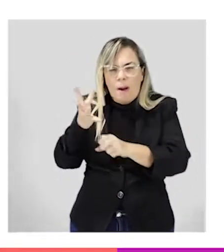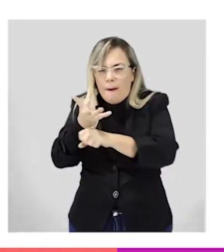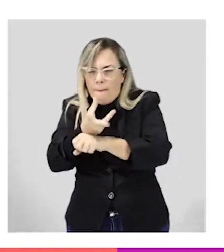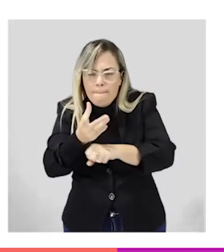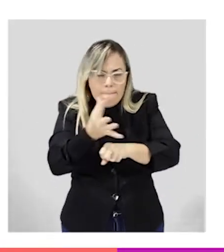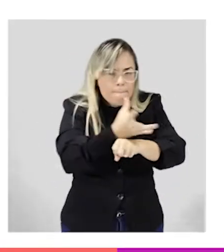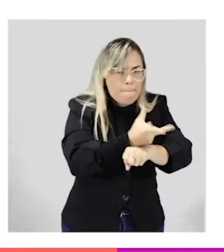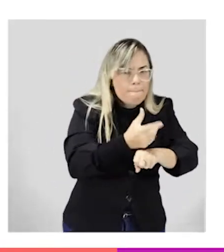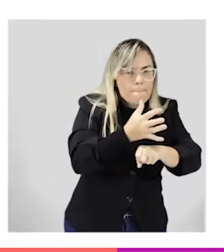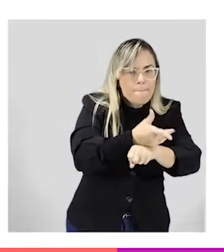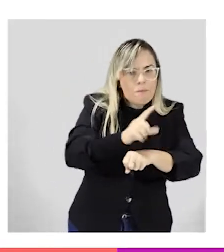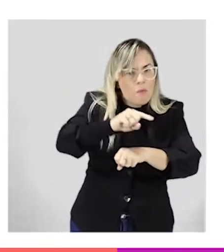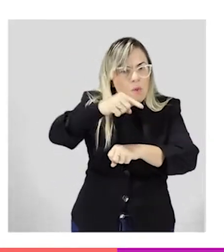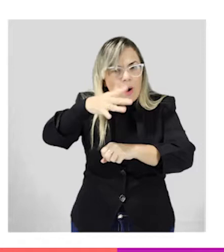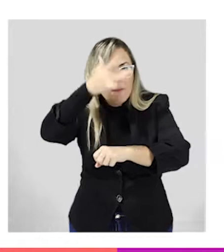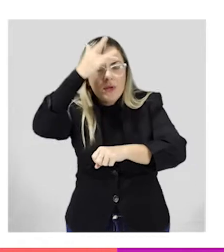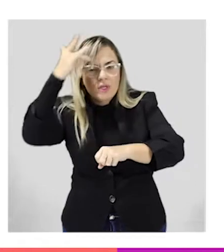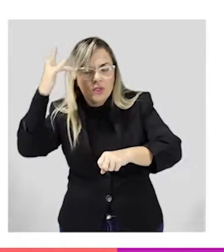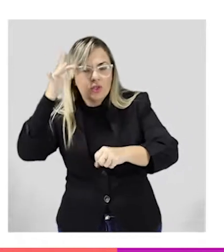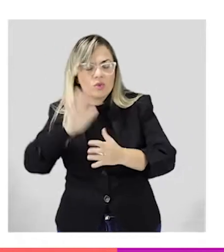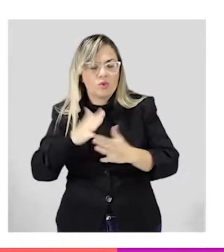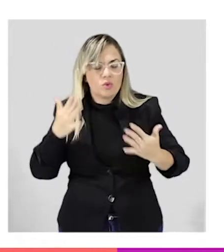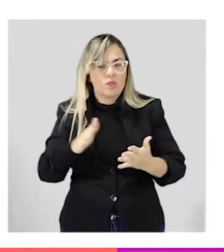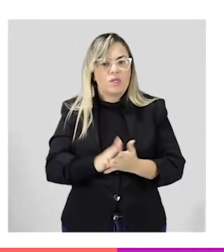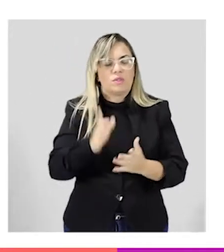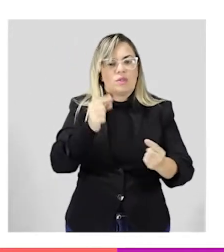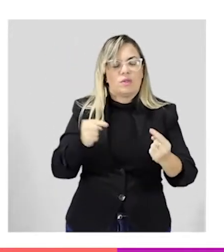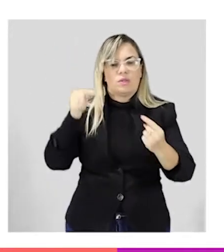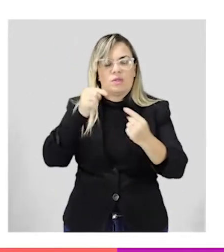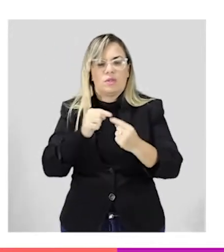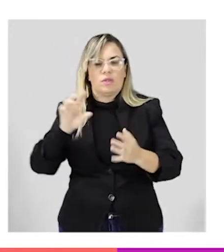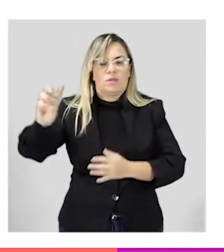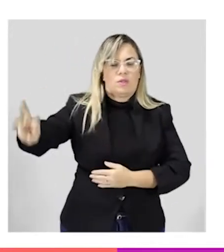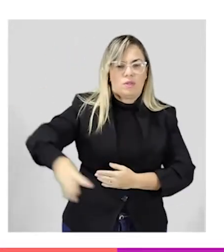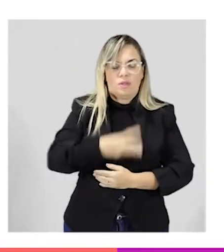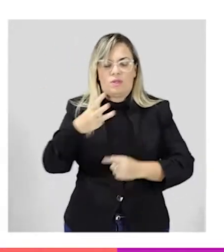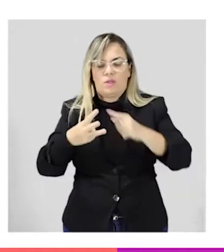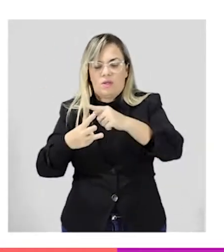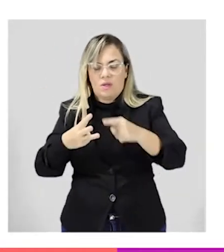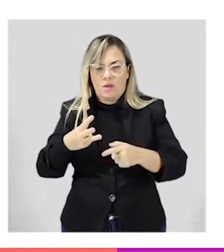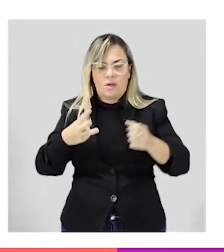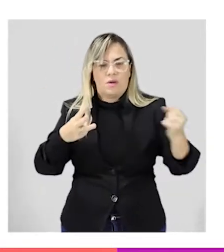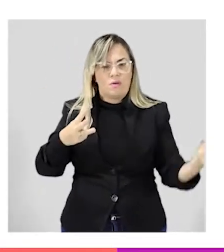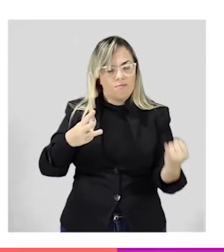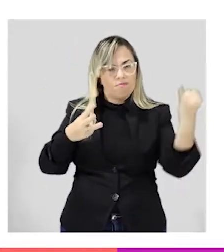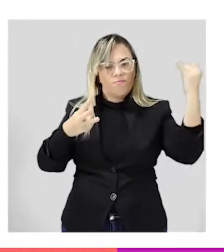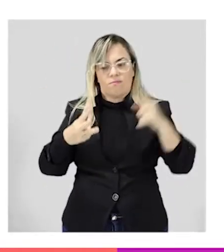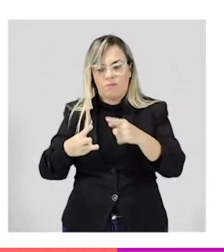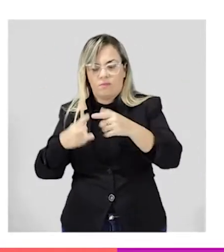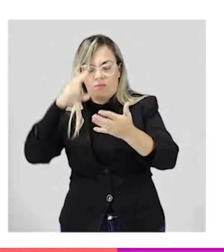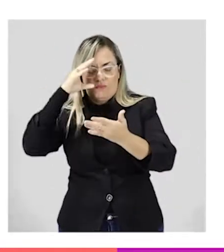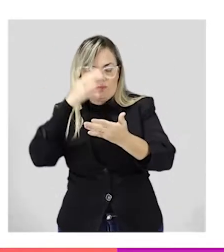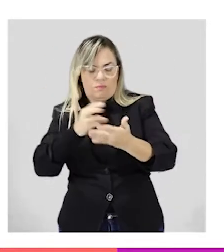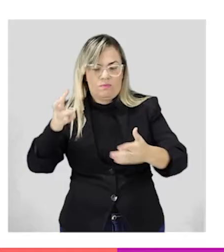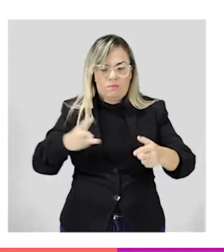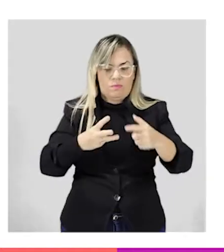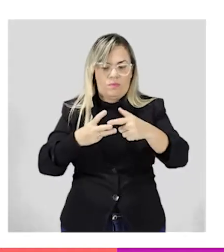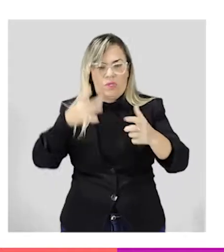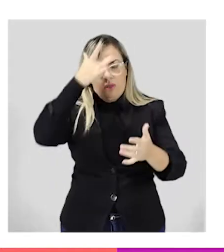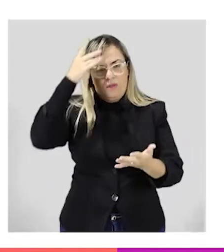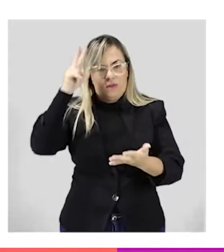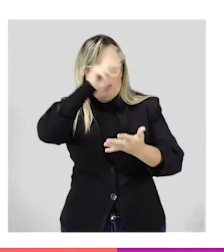de alguma coisa. Há aqui 3 elementos muito importantes: a tese, o leitor e